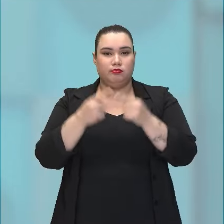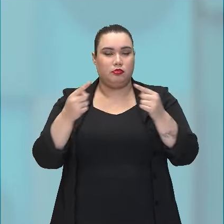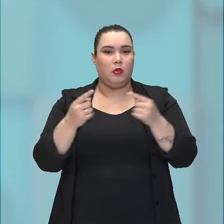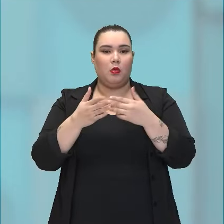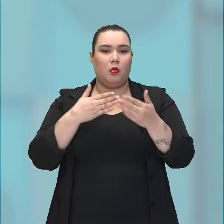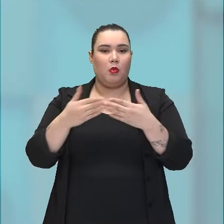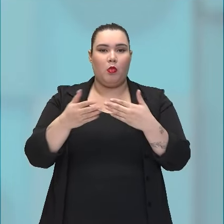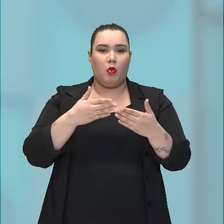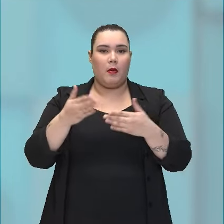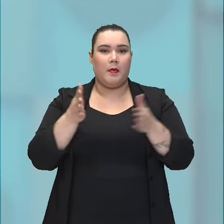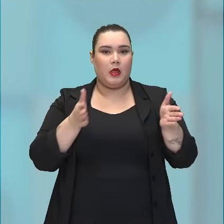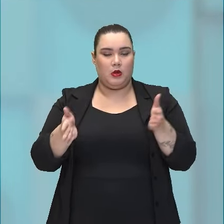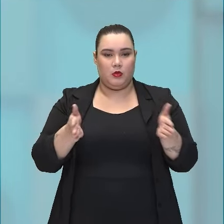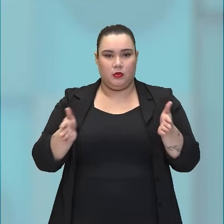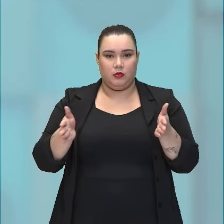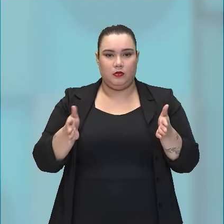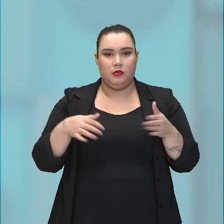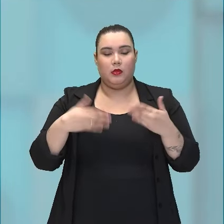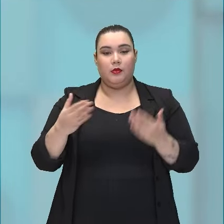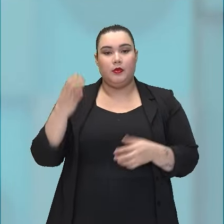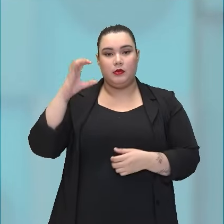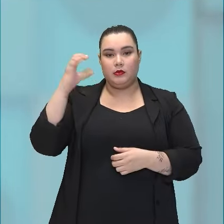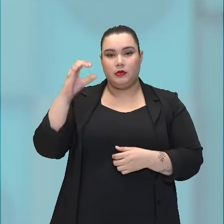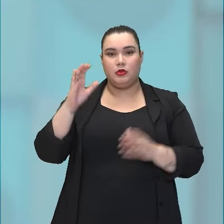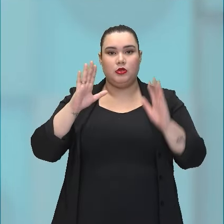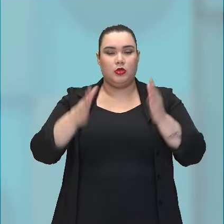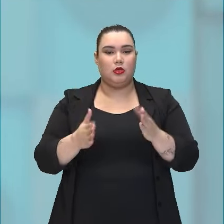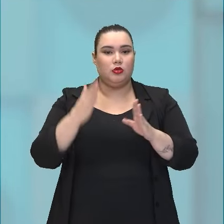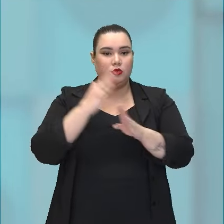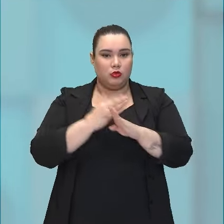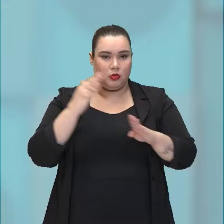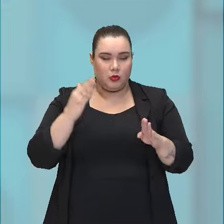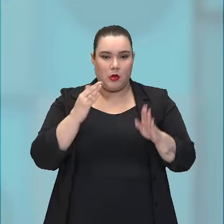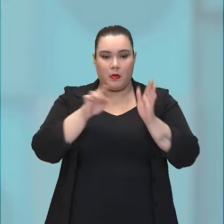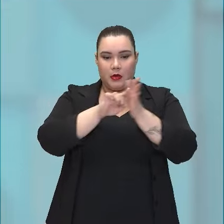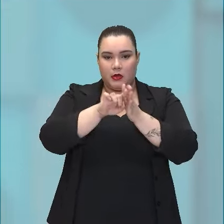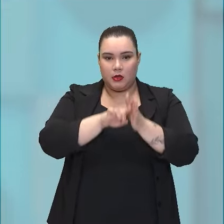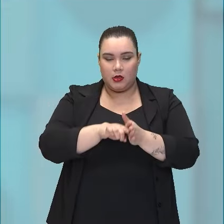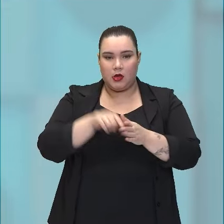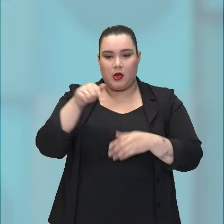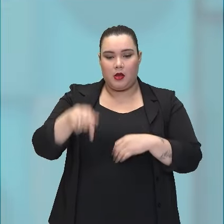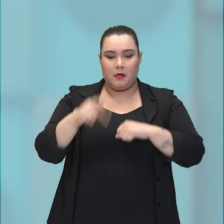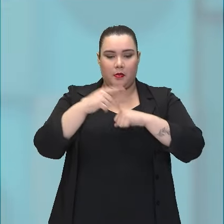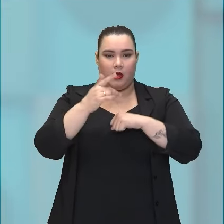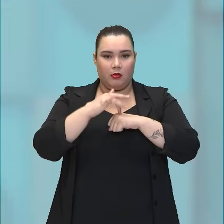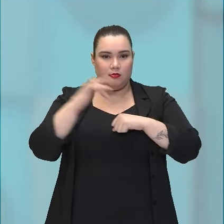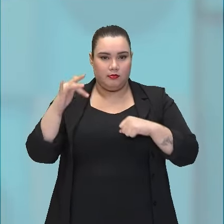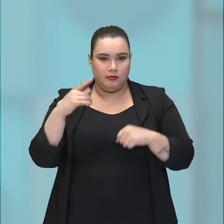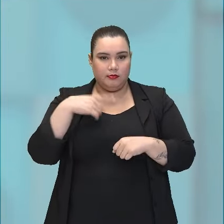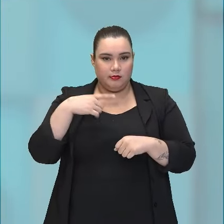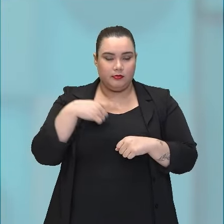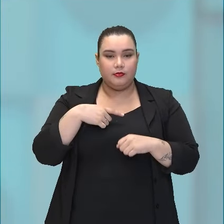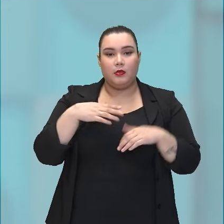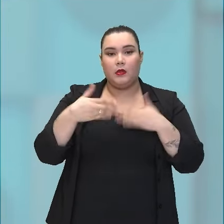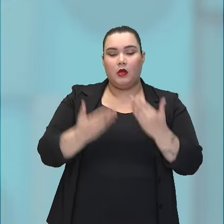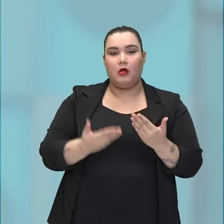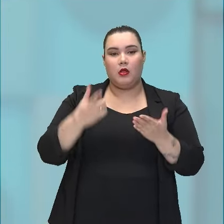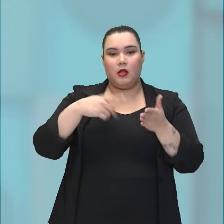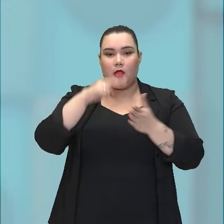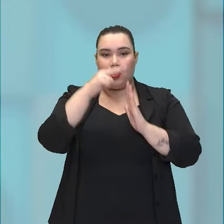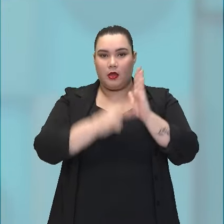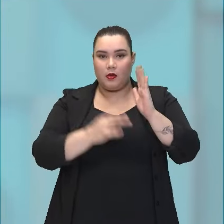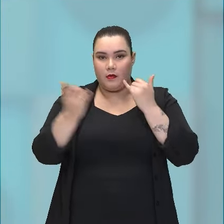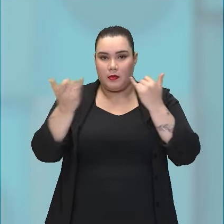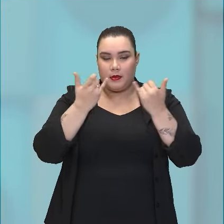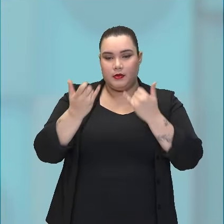qualquer momento. Então, a ciência já se descobriu por meio de pesquisa que o diamante se origina dessa forma. Então, quando lemos essa informação,